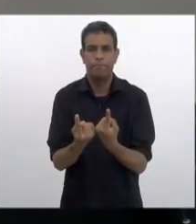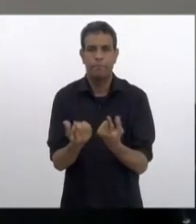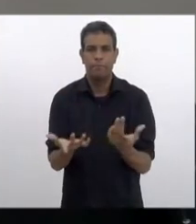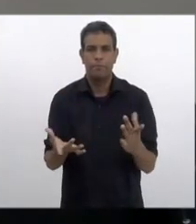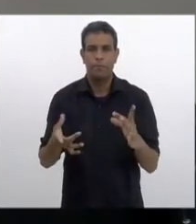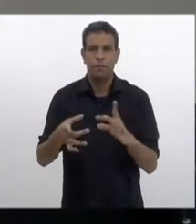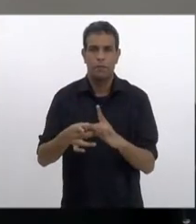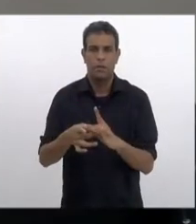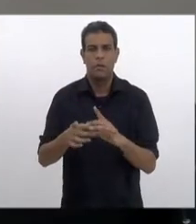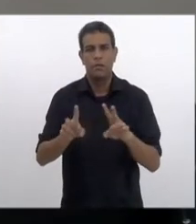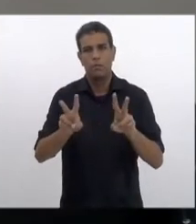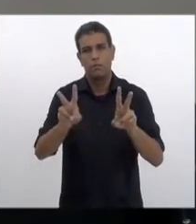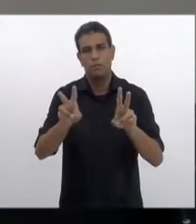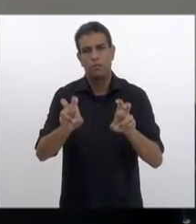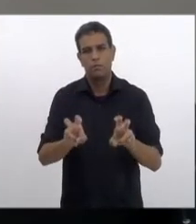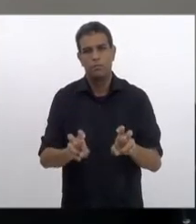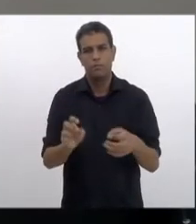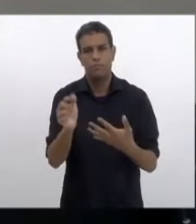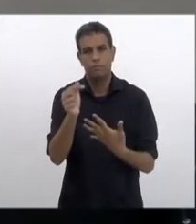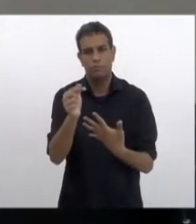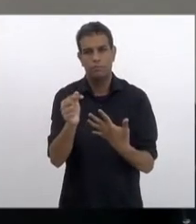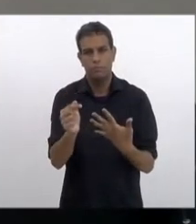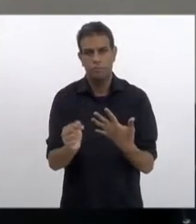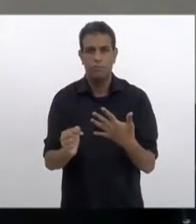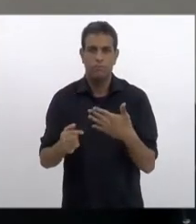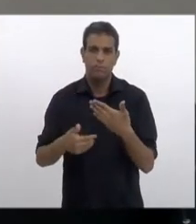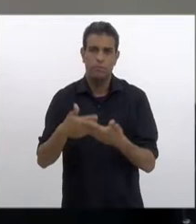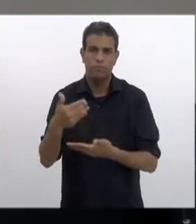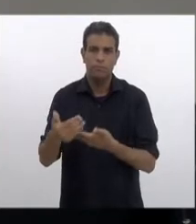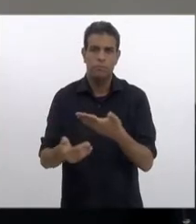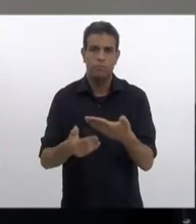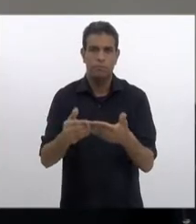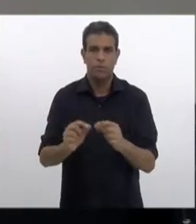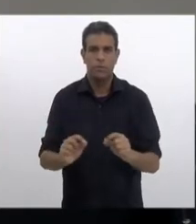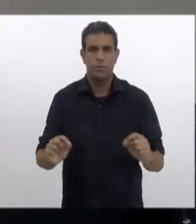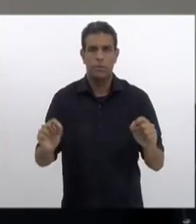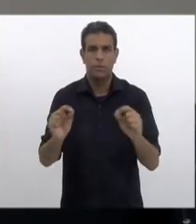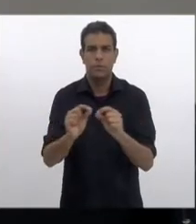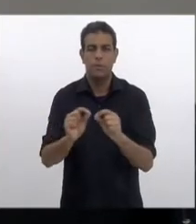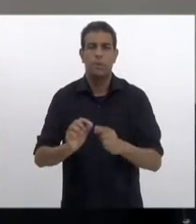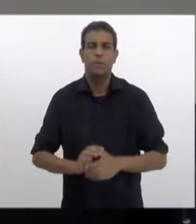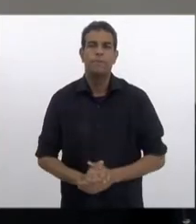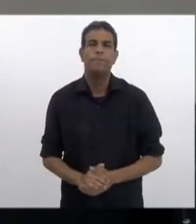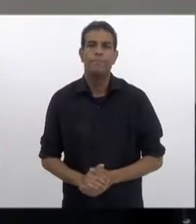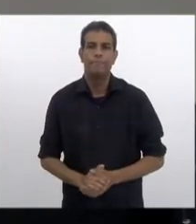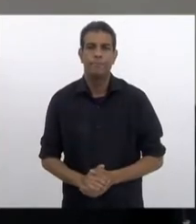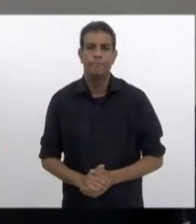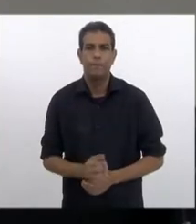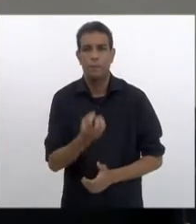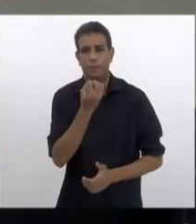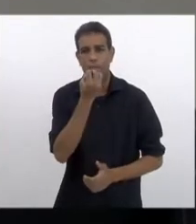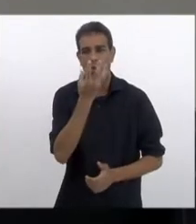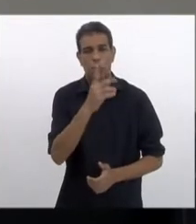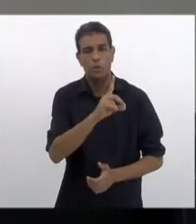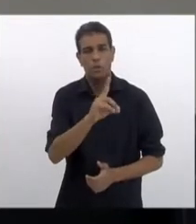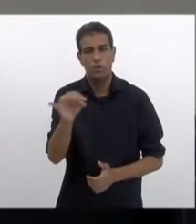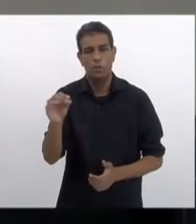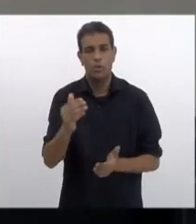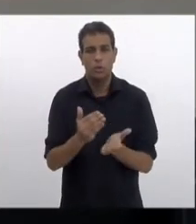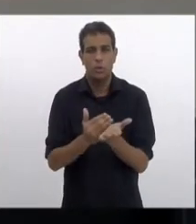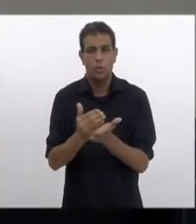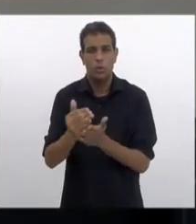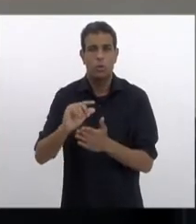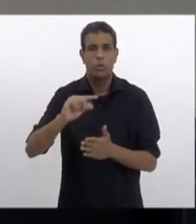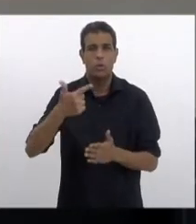fala do tema e alguns apontamentos para que possamos passar a fala para todos. Bom dia. Dou início à